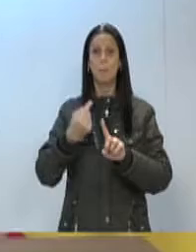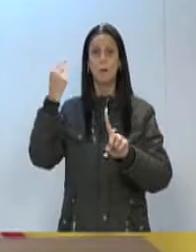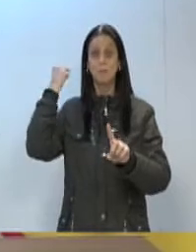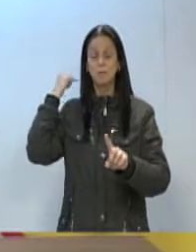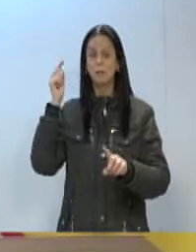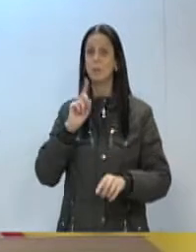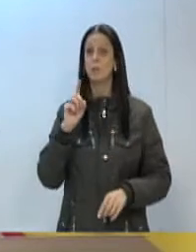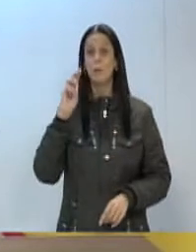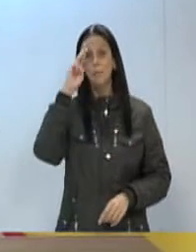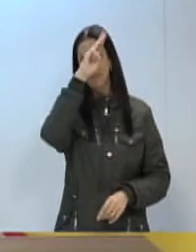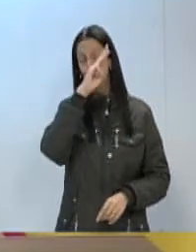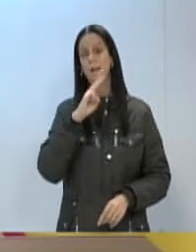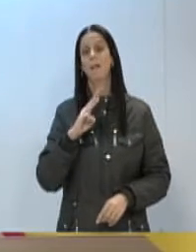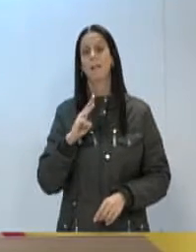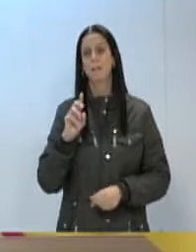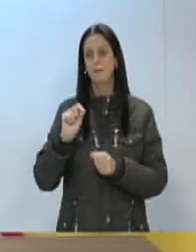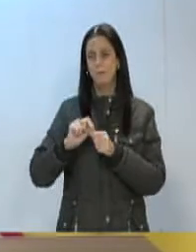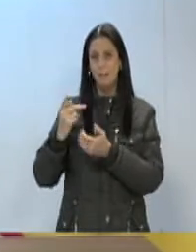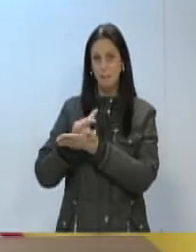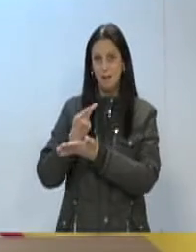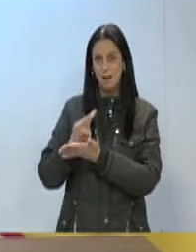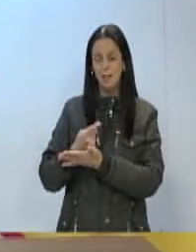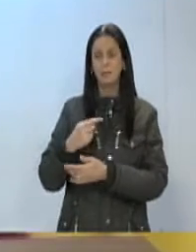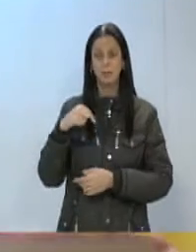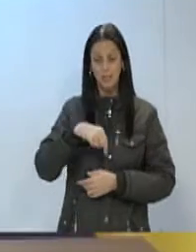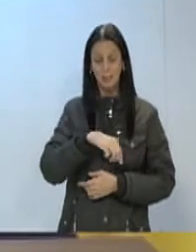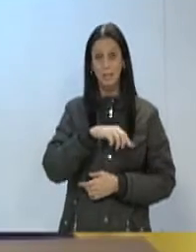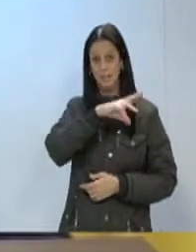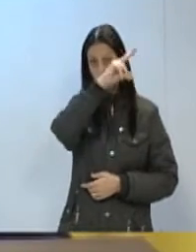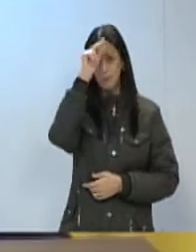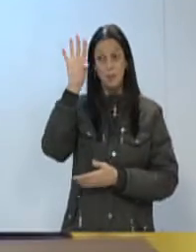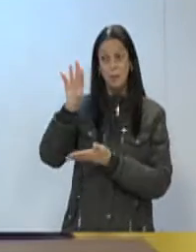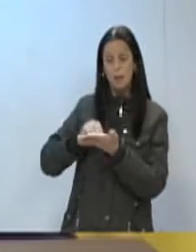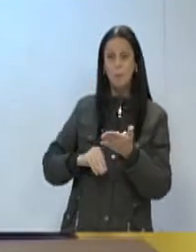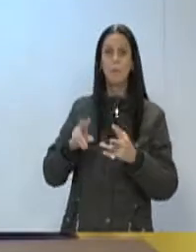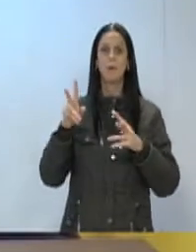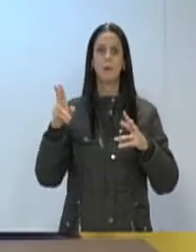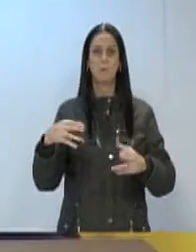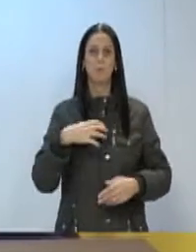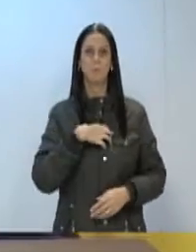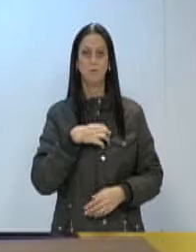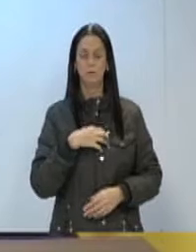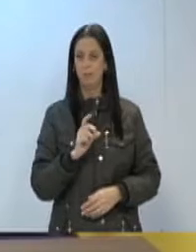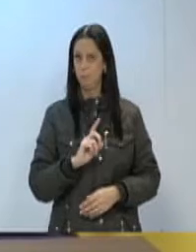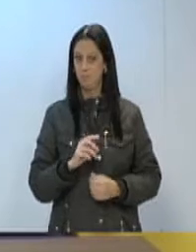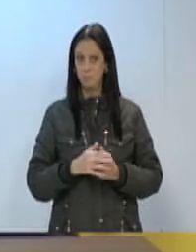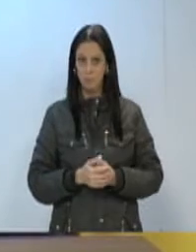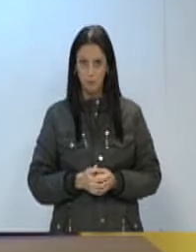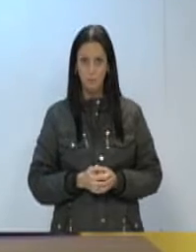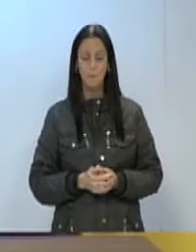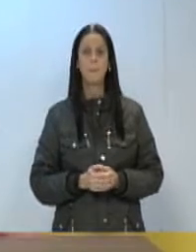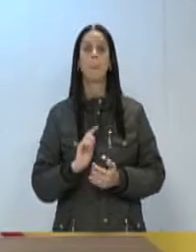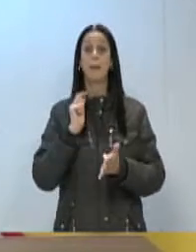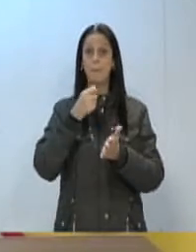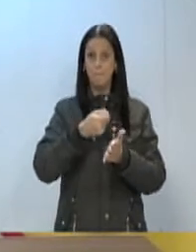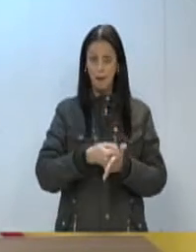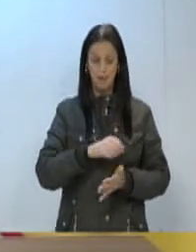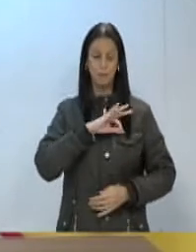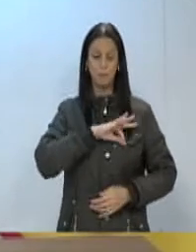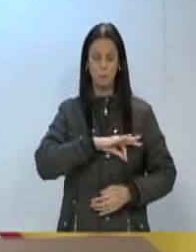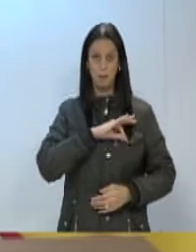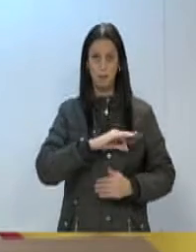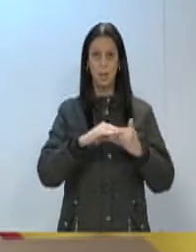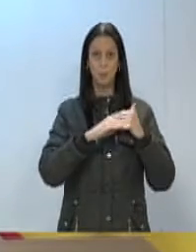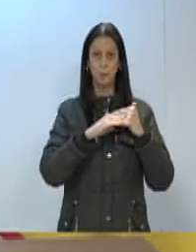do governador Moisés que errou a não descompactar a tabela que não se repita que se pague o piso mas que se